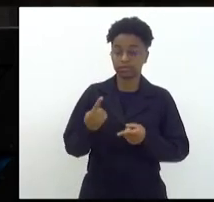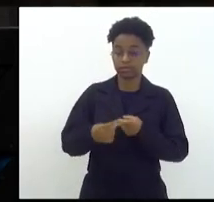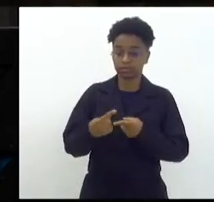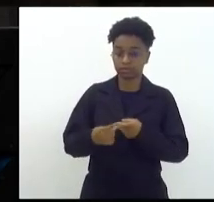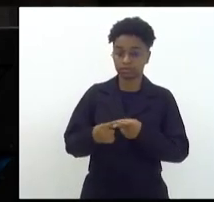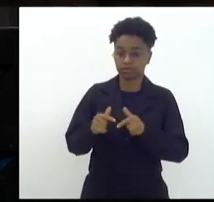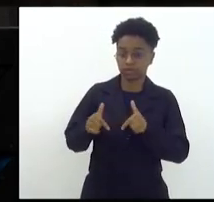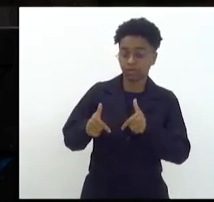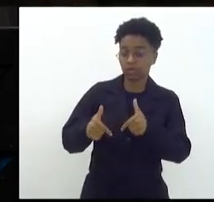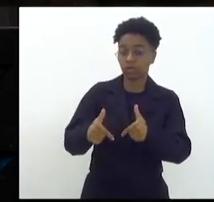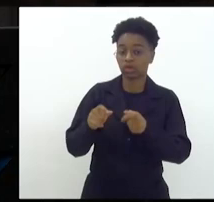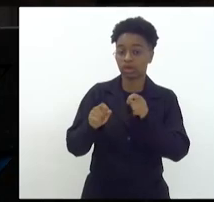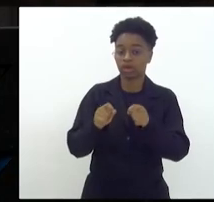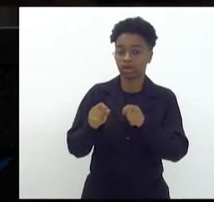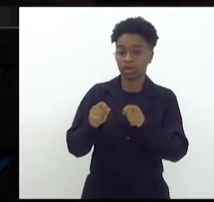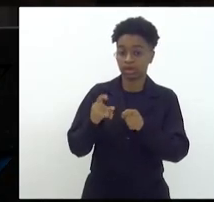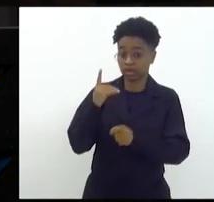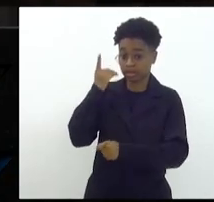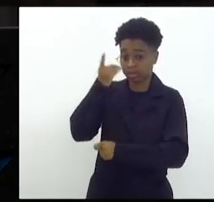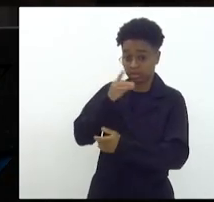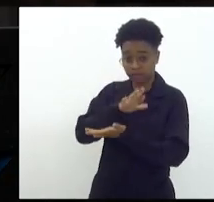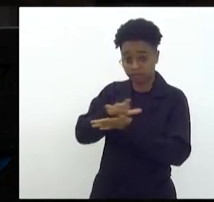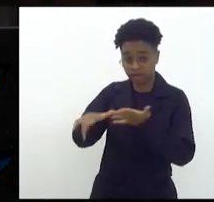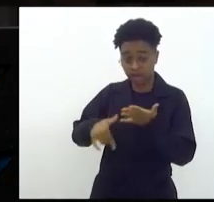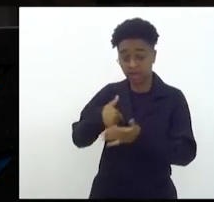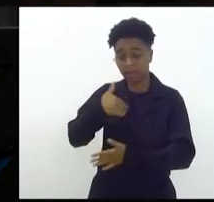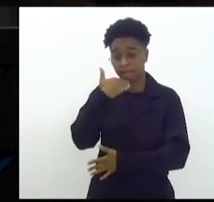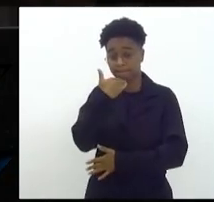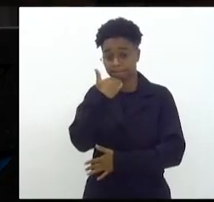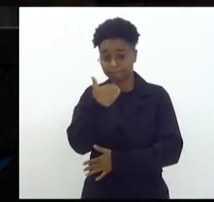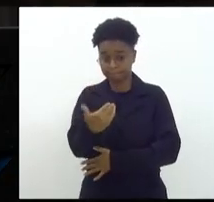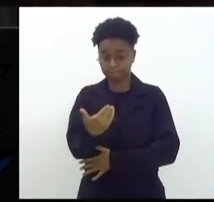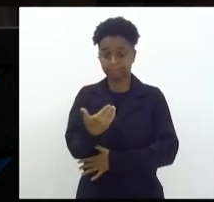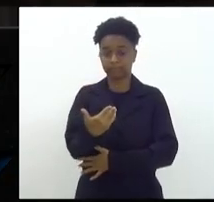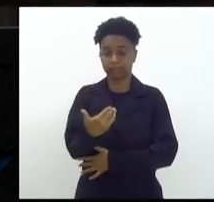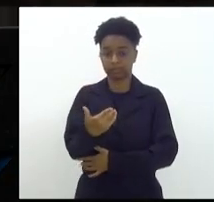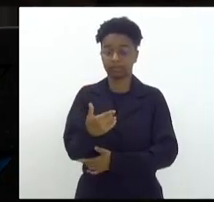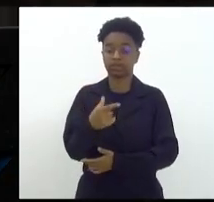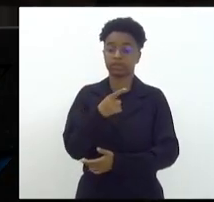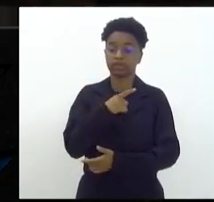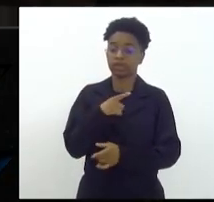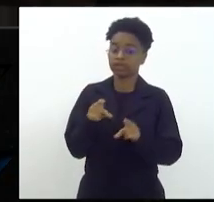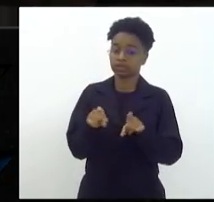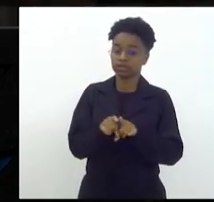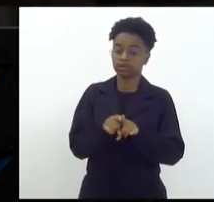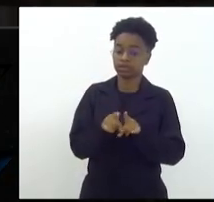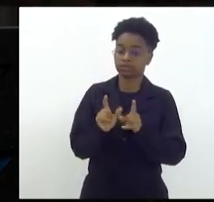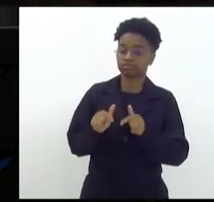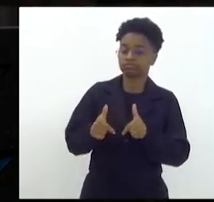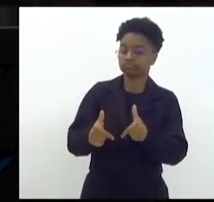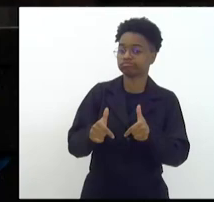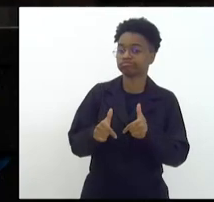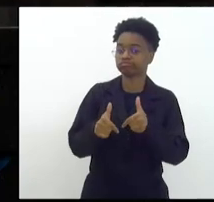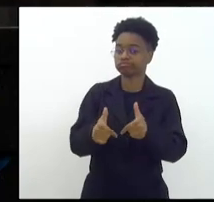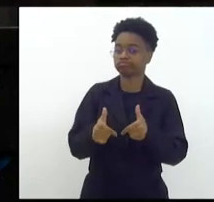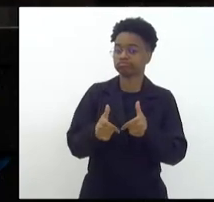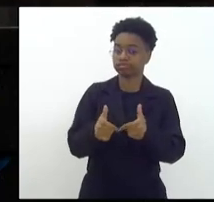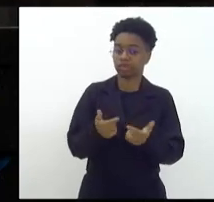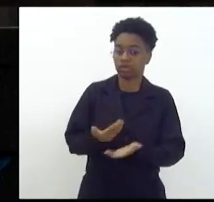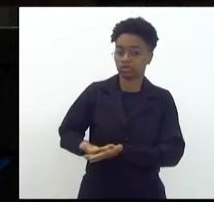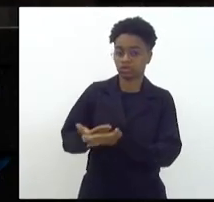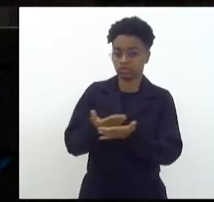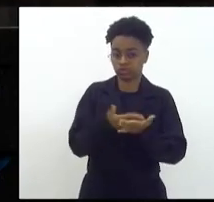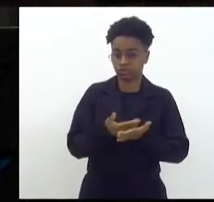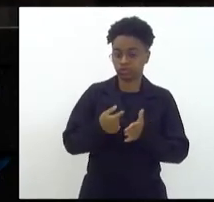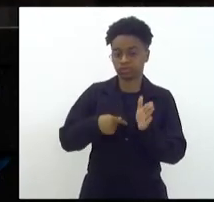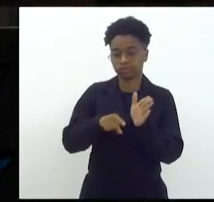ir autoridades pedir e tem e tem já feito um estudo